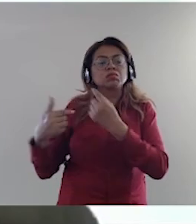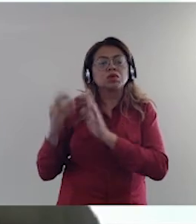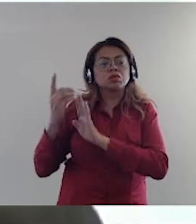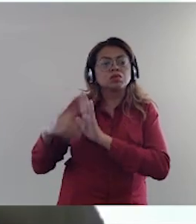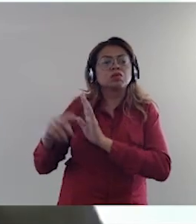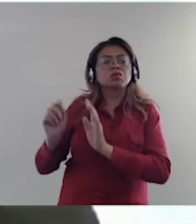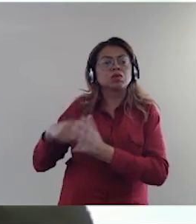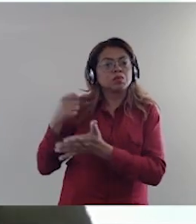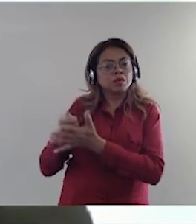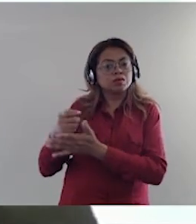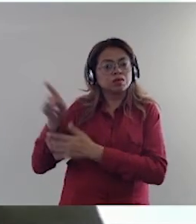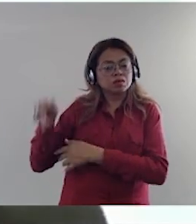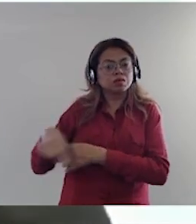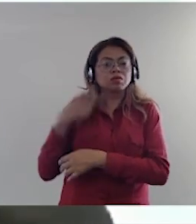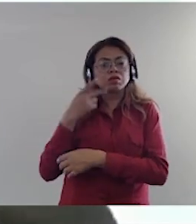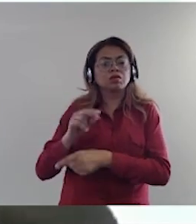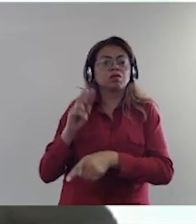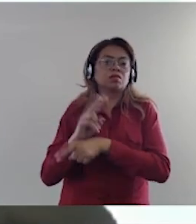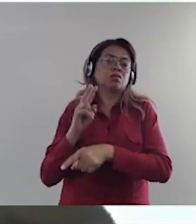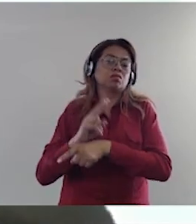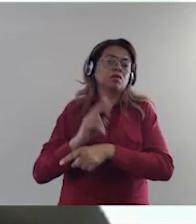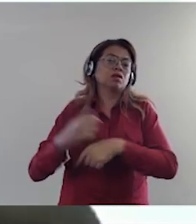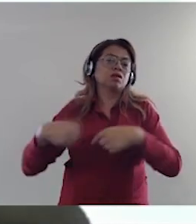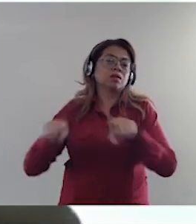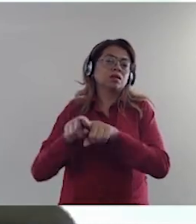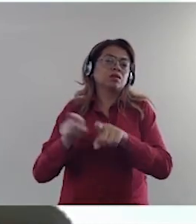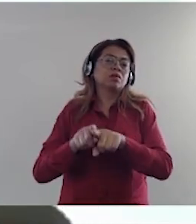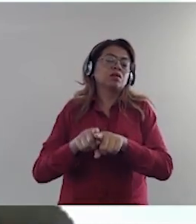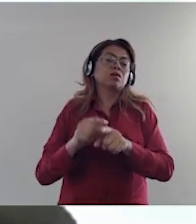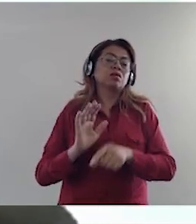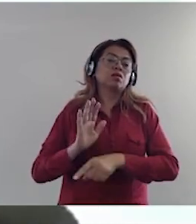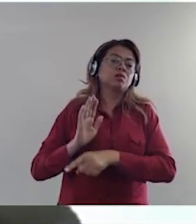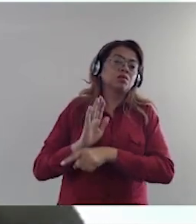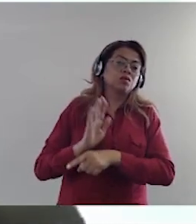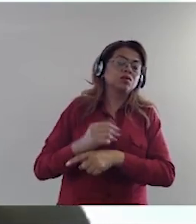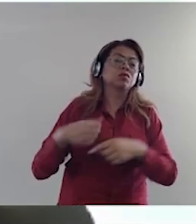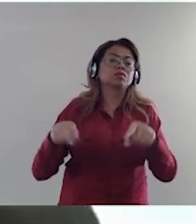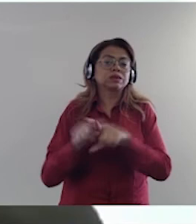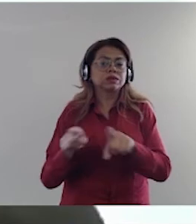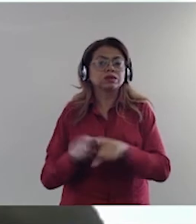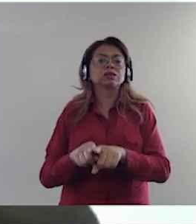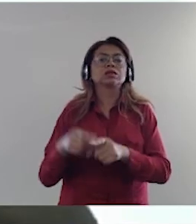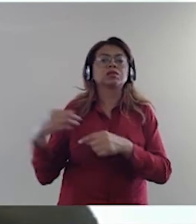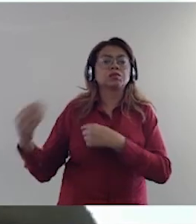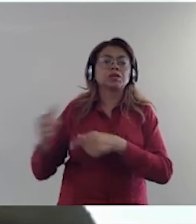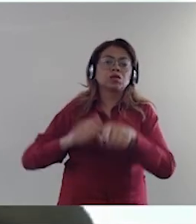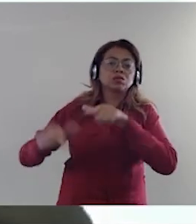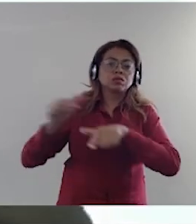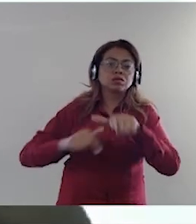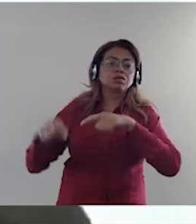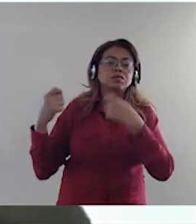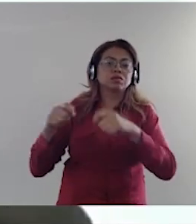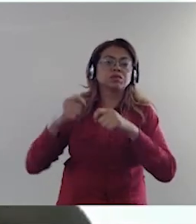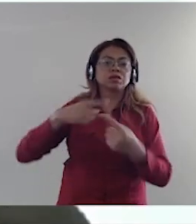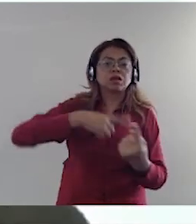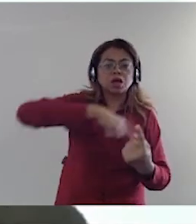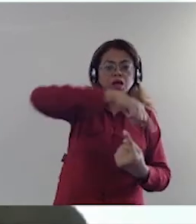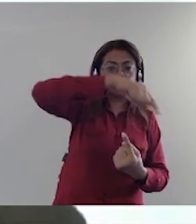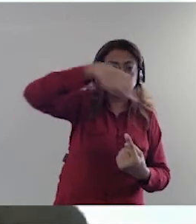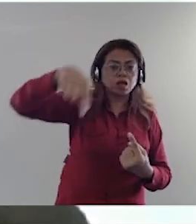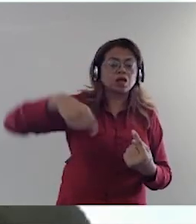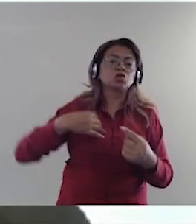síndico de diligenciar pela conservação e a guarda das partes comuns e zelar pela prestação dos serviços que interessem aos